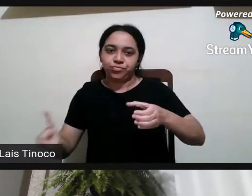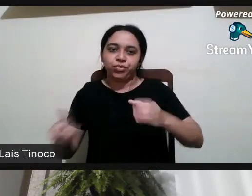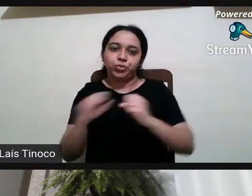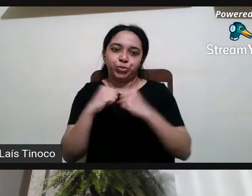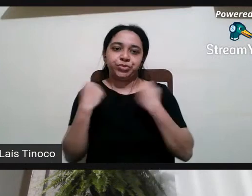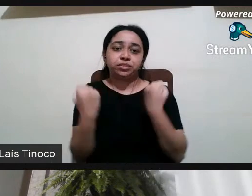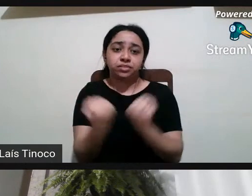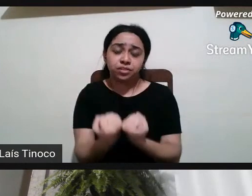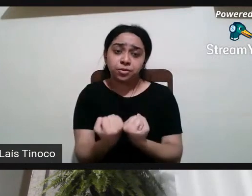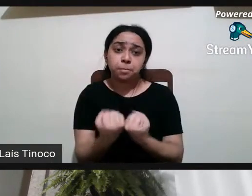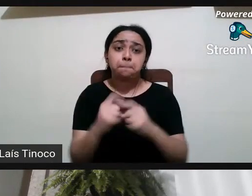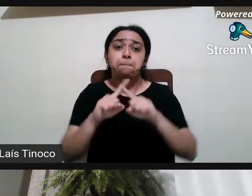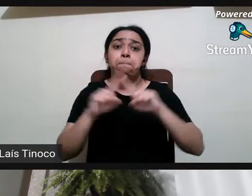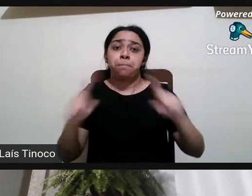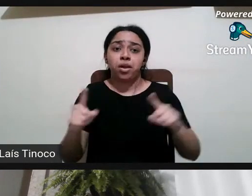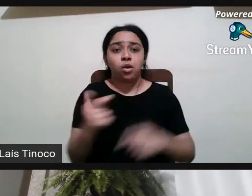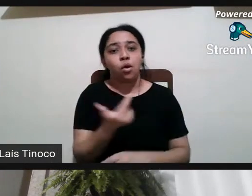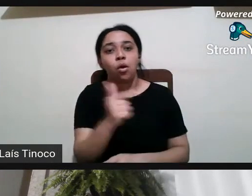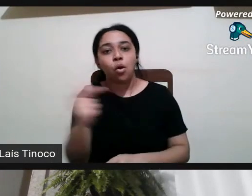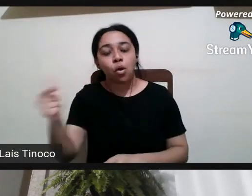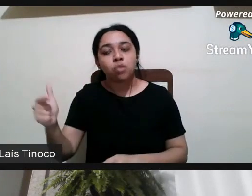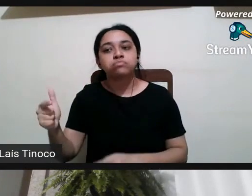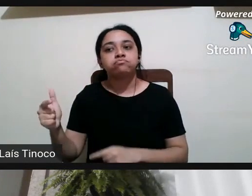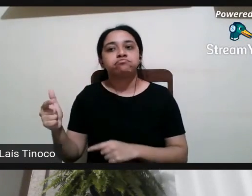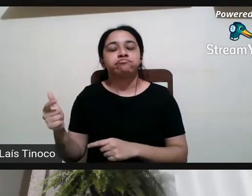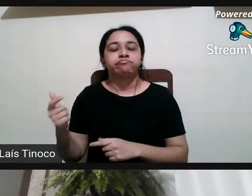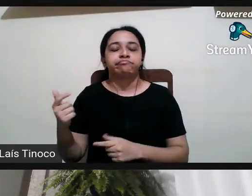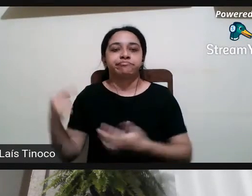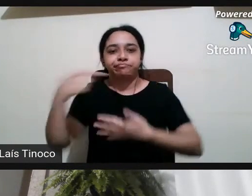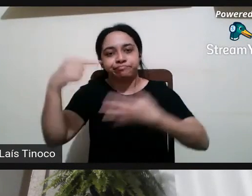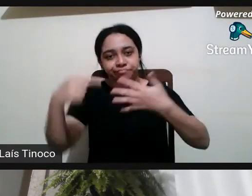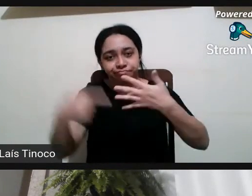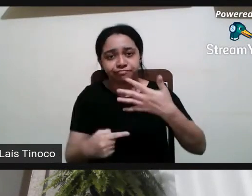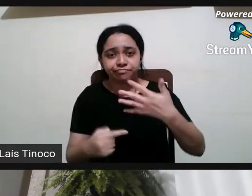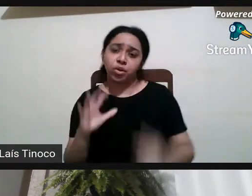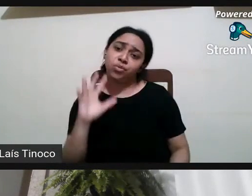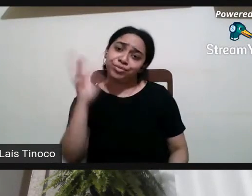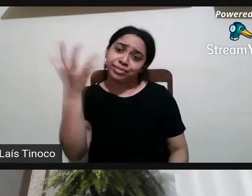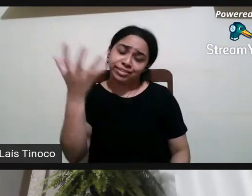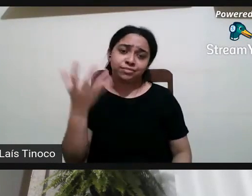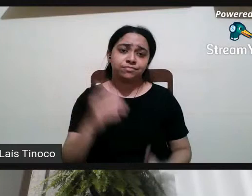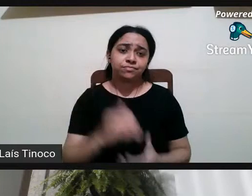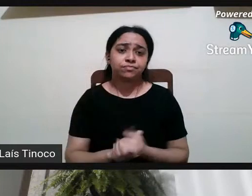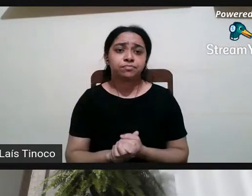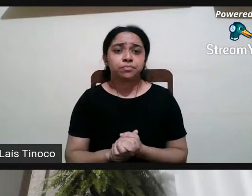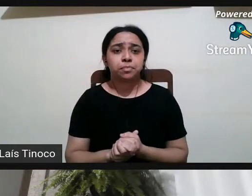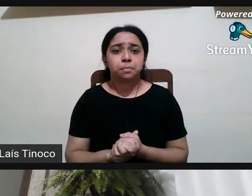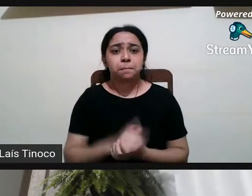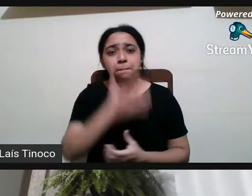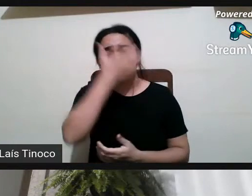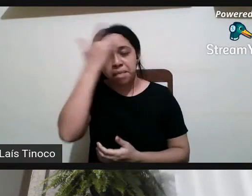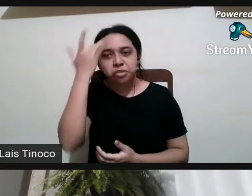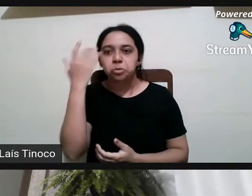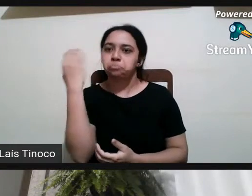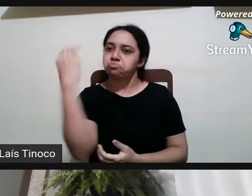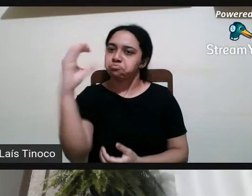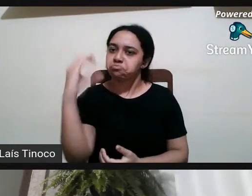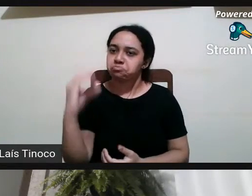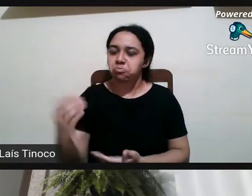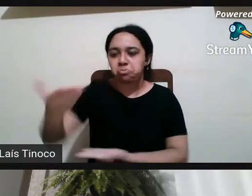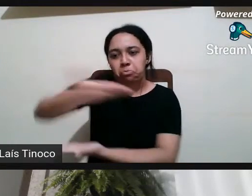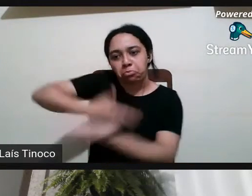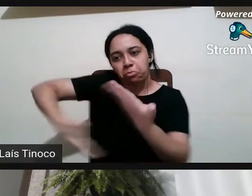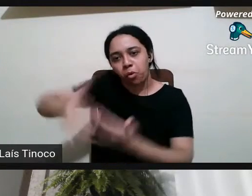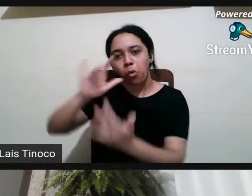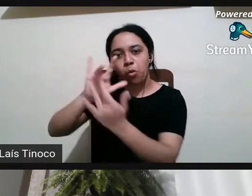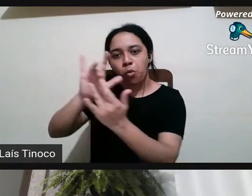mas, inclusive, outros aspectos que são importantes nesses eventos estão acontecendo. Várias pessoas trocando contatos, fazendo